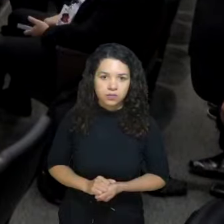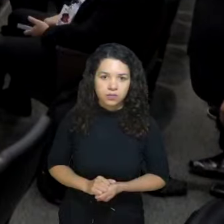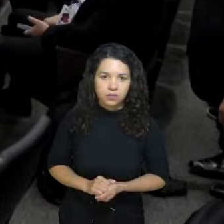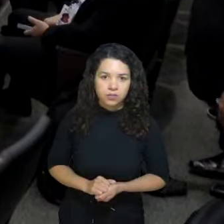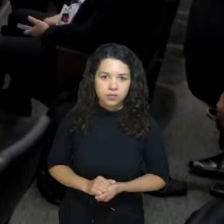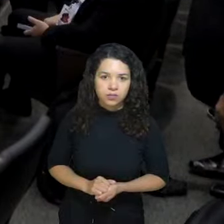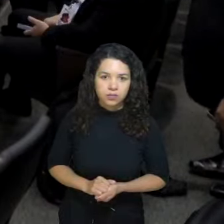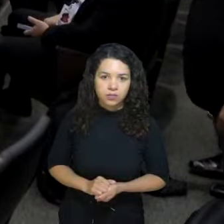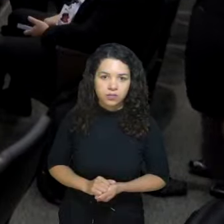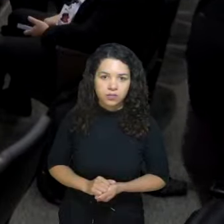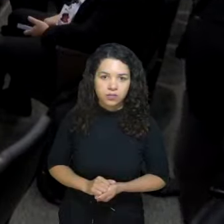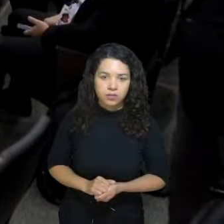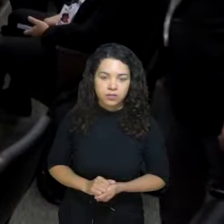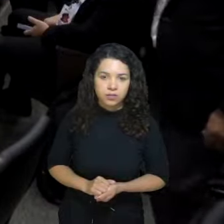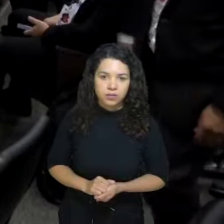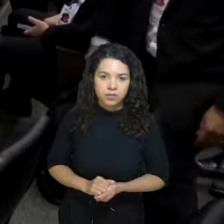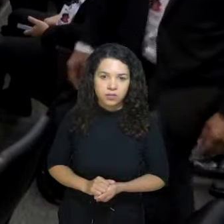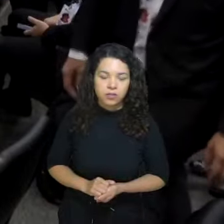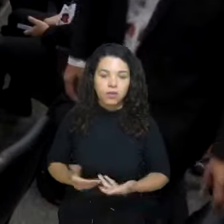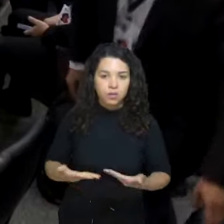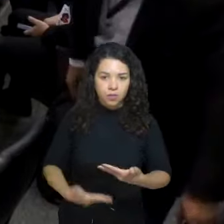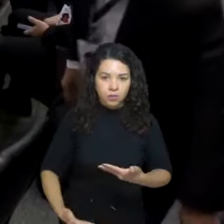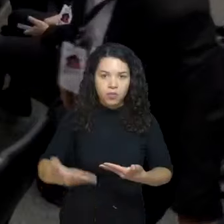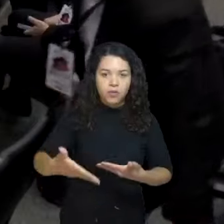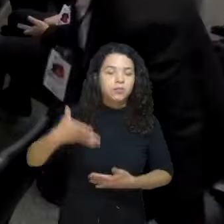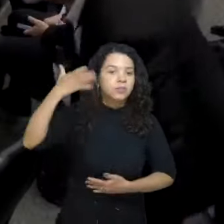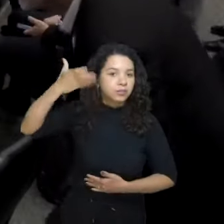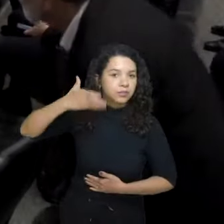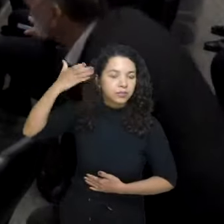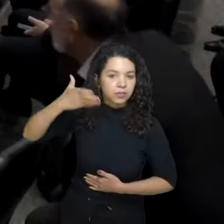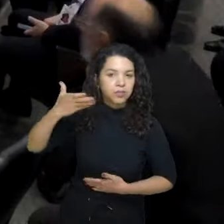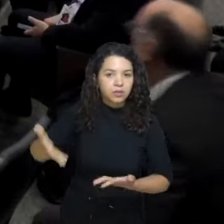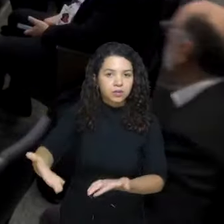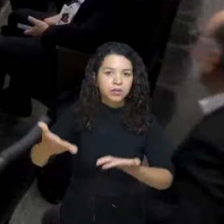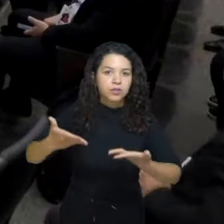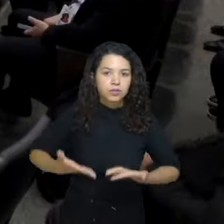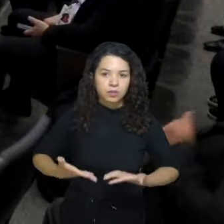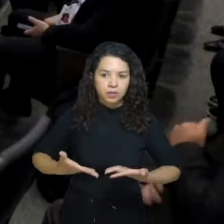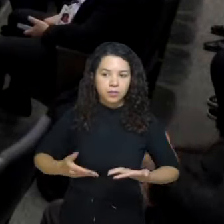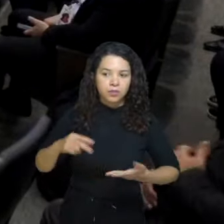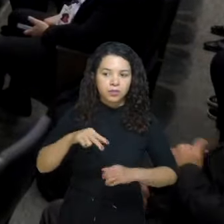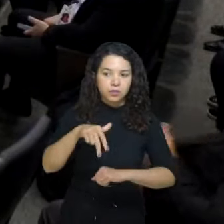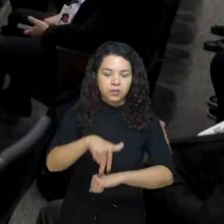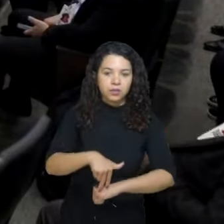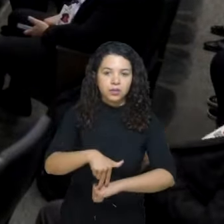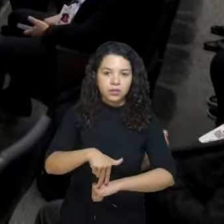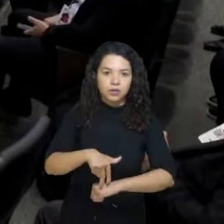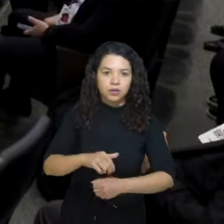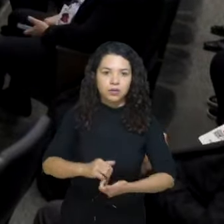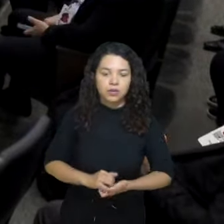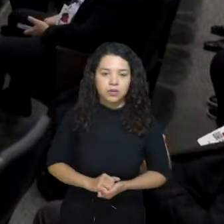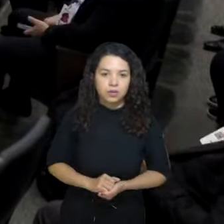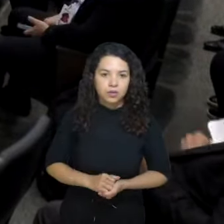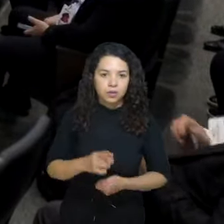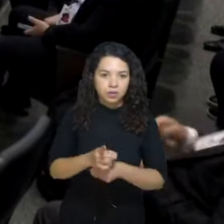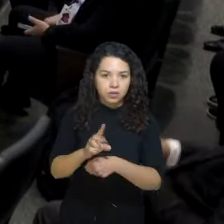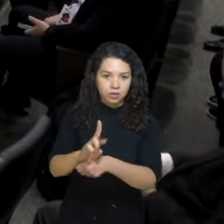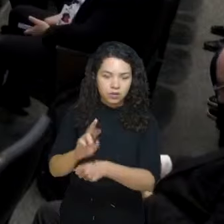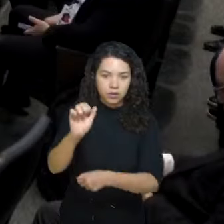Eleitoral para iniciarmos esta palestra gostaríamos de convidar para fazer uso da palavra com o Senor Dr